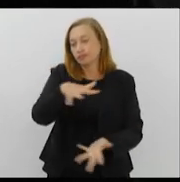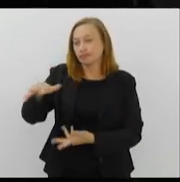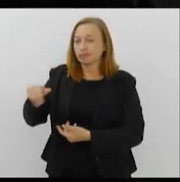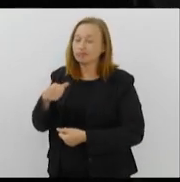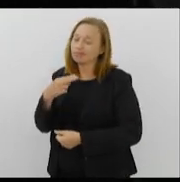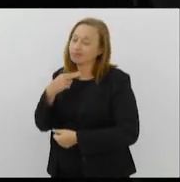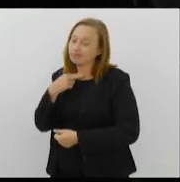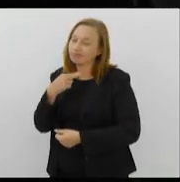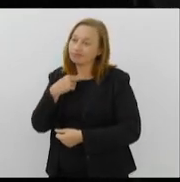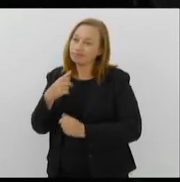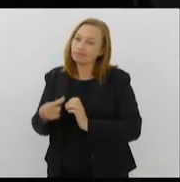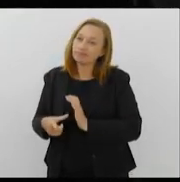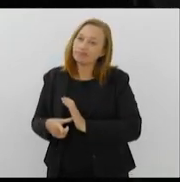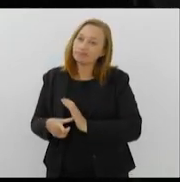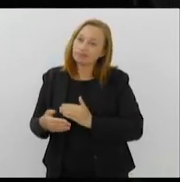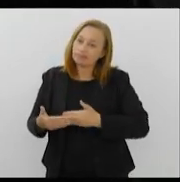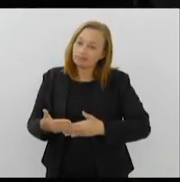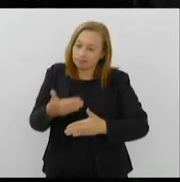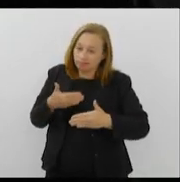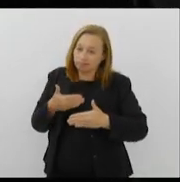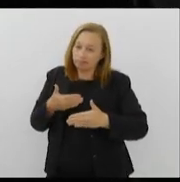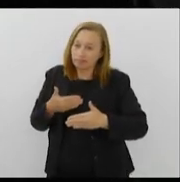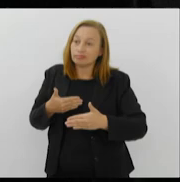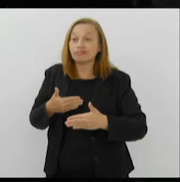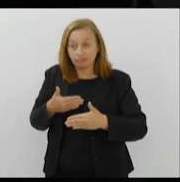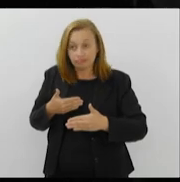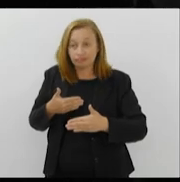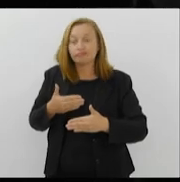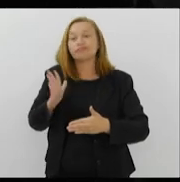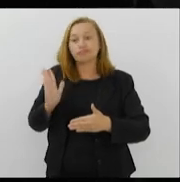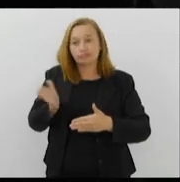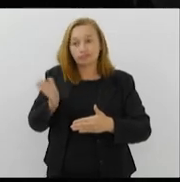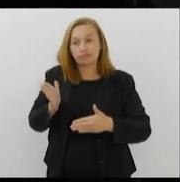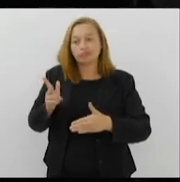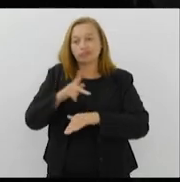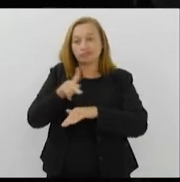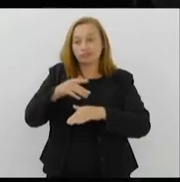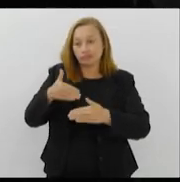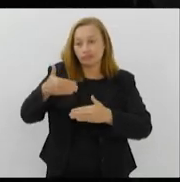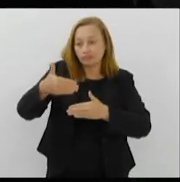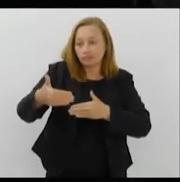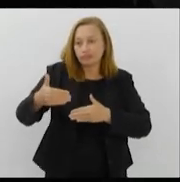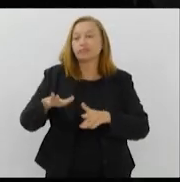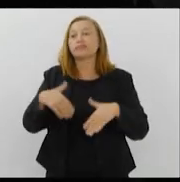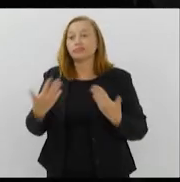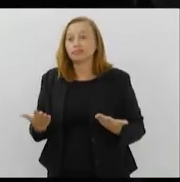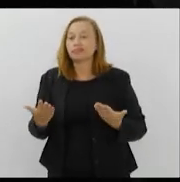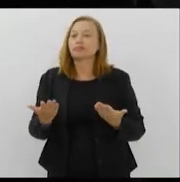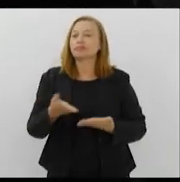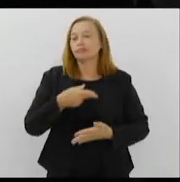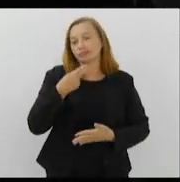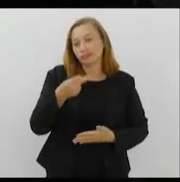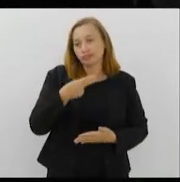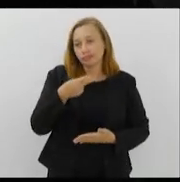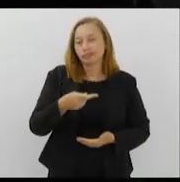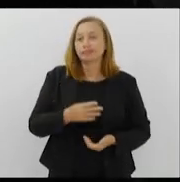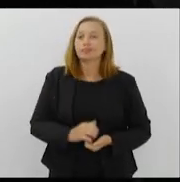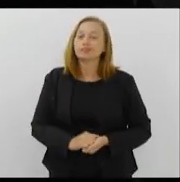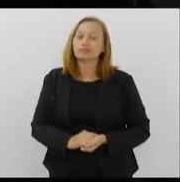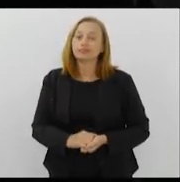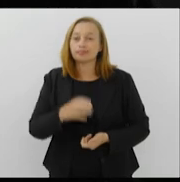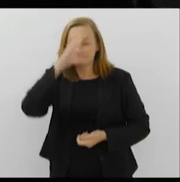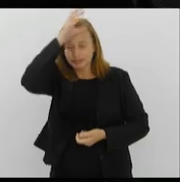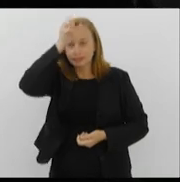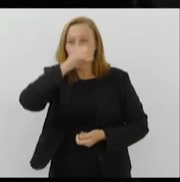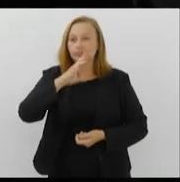pode ficar atrás daqueles que já estão mais adiantados. Então, eram essas as minhas palavras, tia Ju,